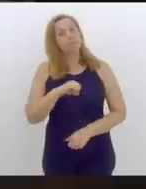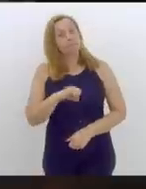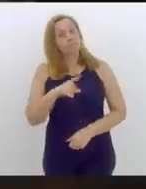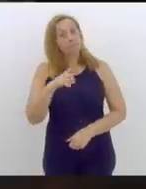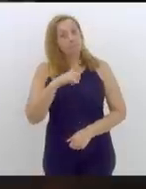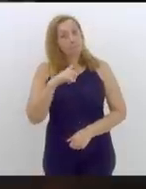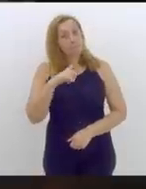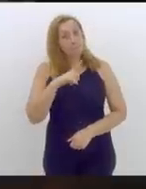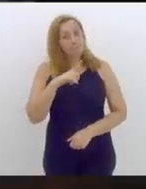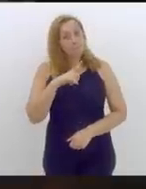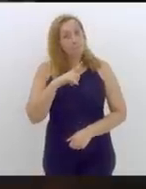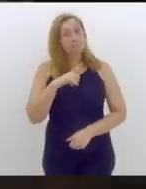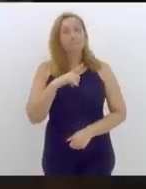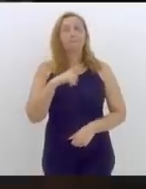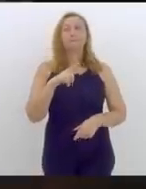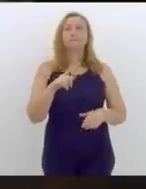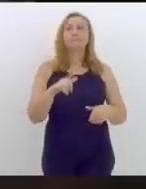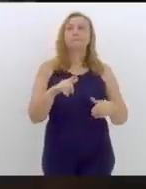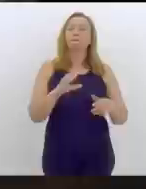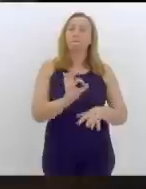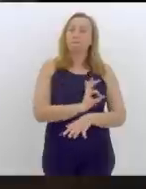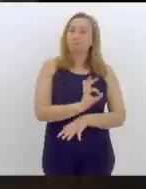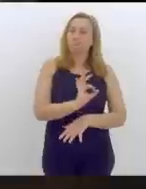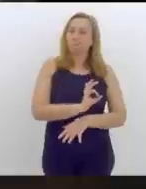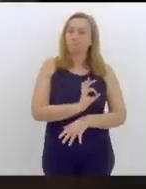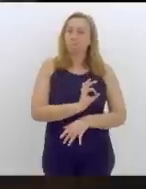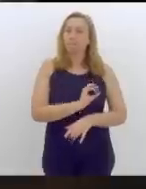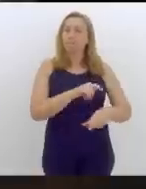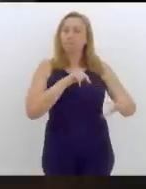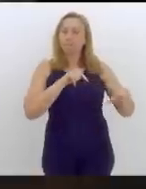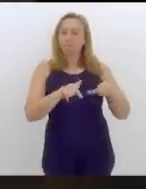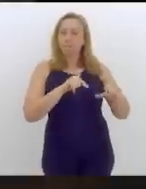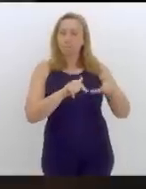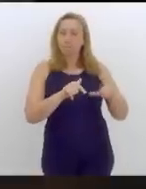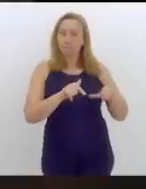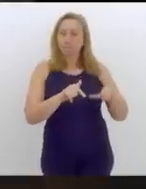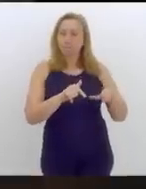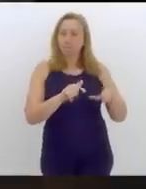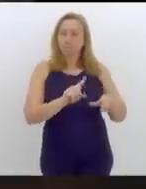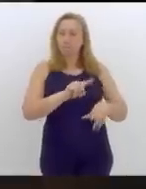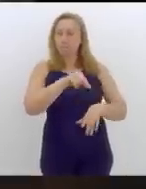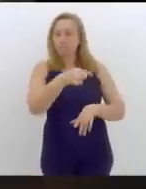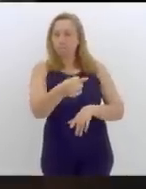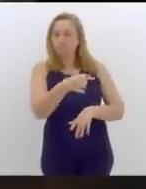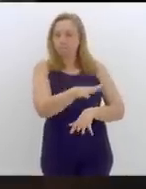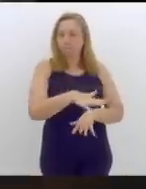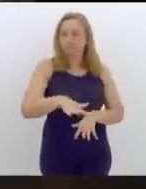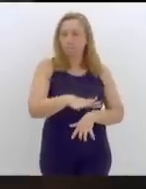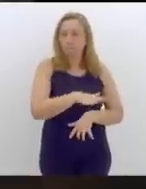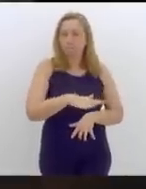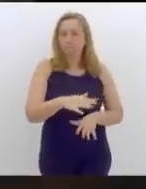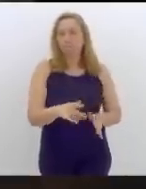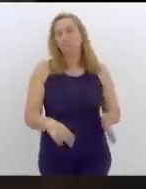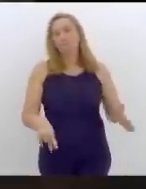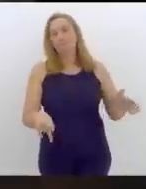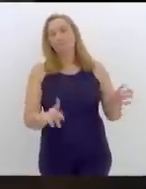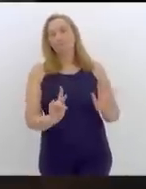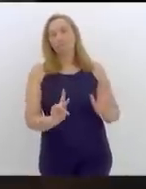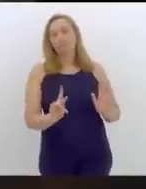à disposição de outros órgãos isso compete ao secretário e ao Governador não a mim